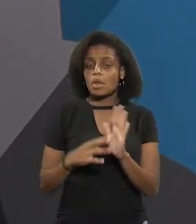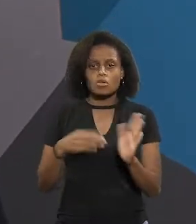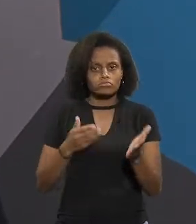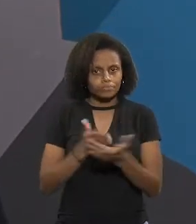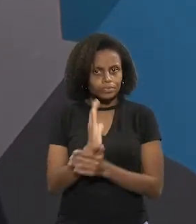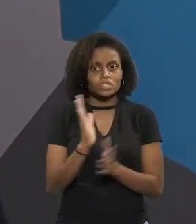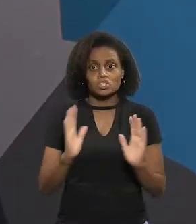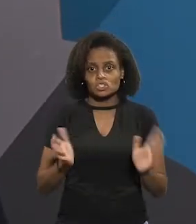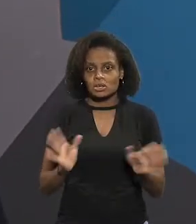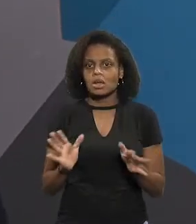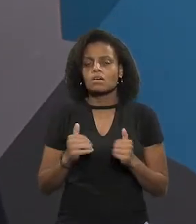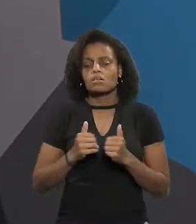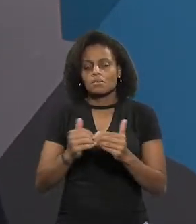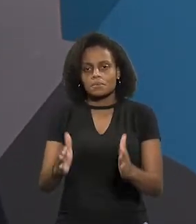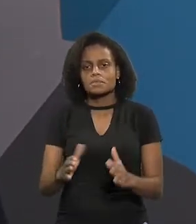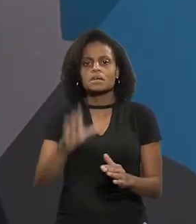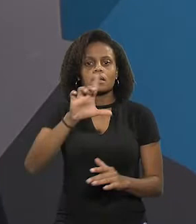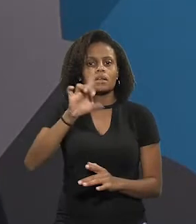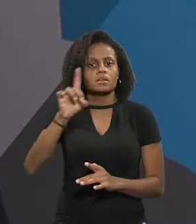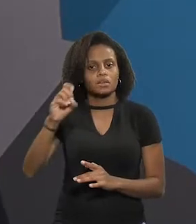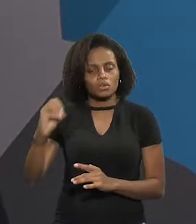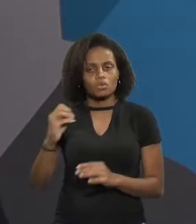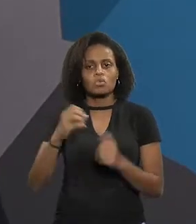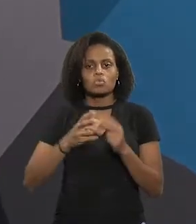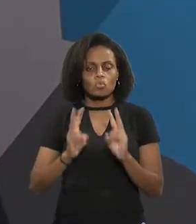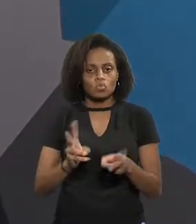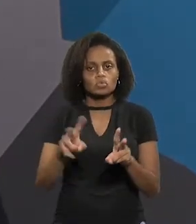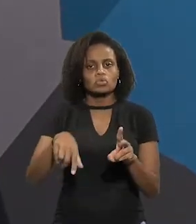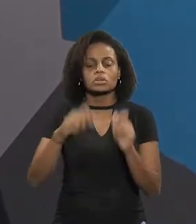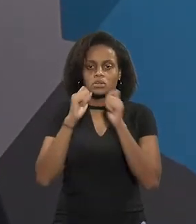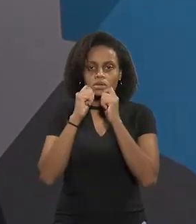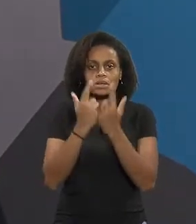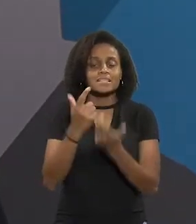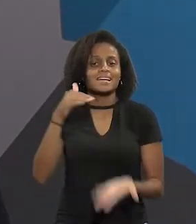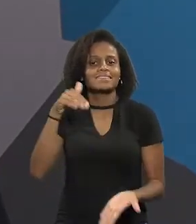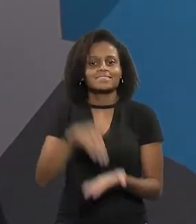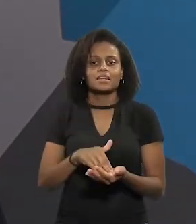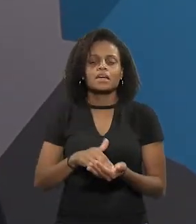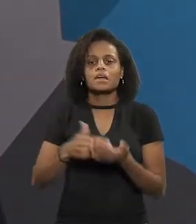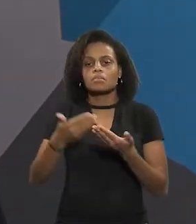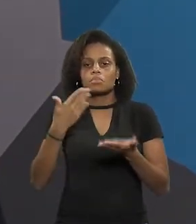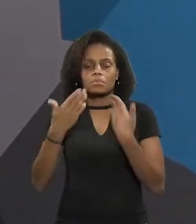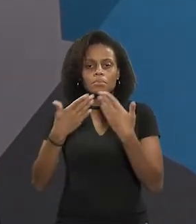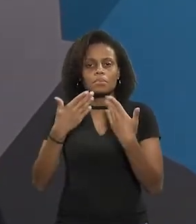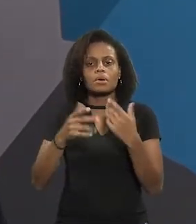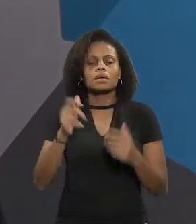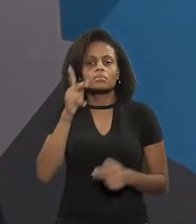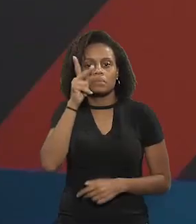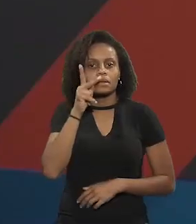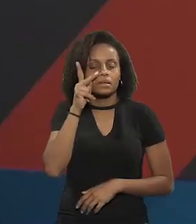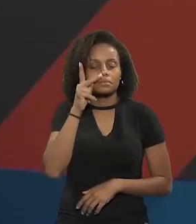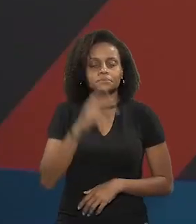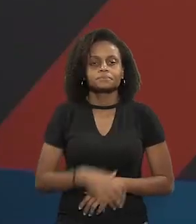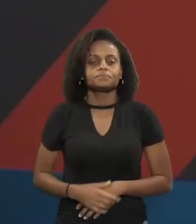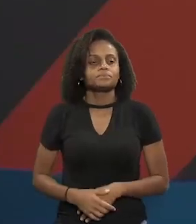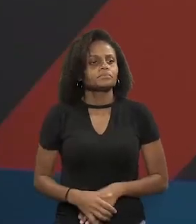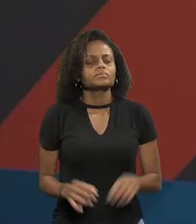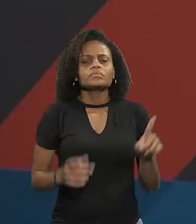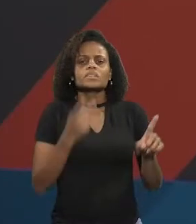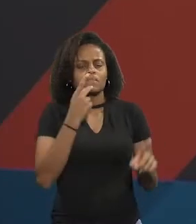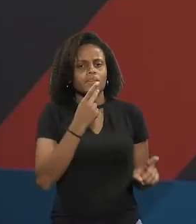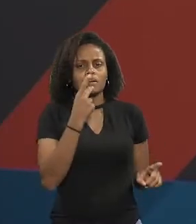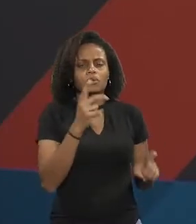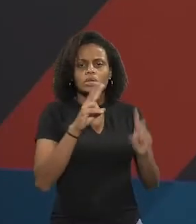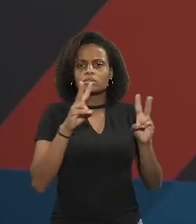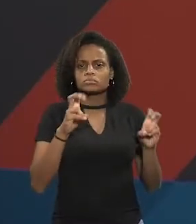que dará ensejo para que a LDO prossiga na Casa até chegar à discussão de plenário. Deputado, o senhor falou dessa